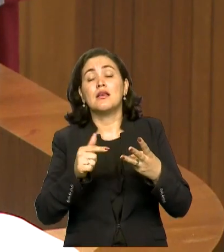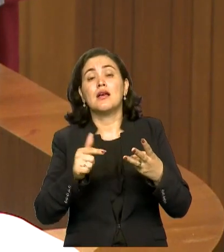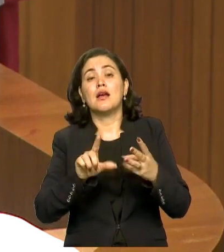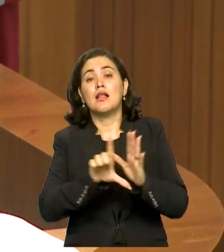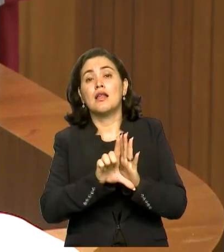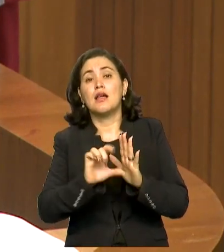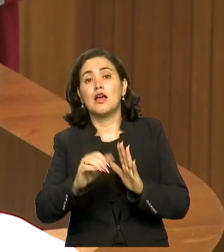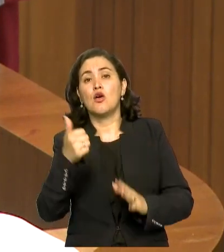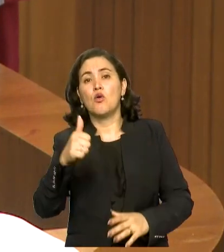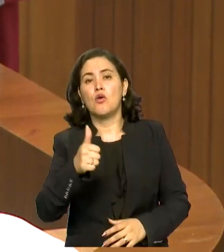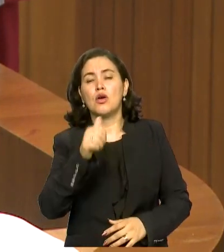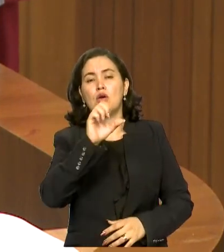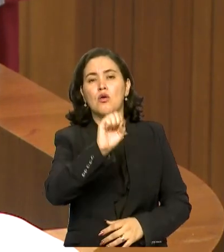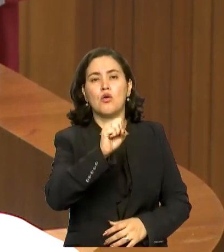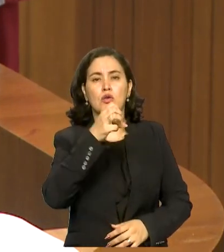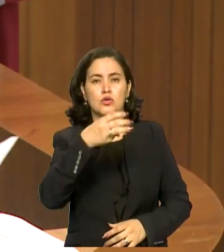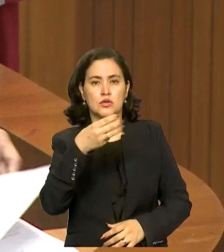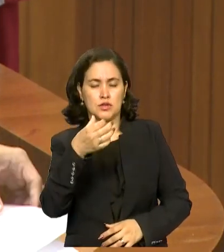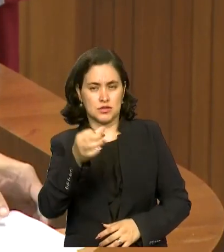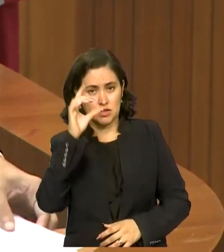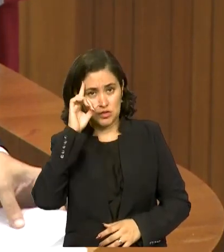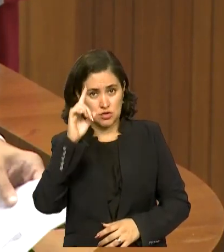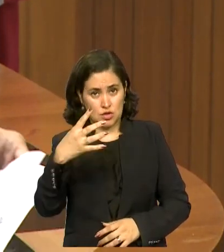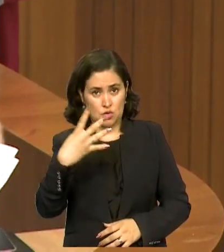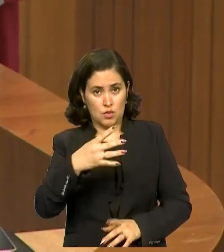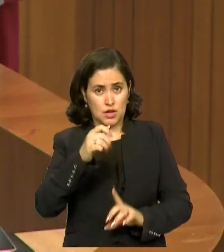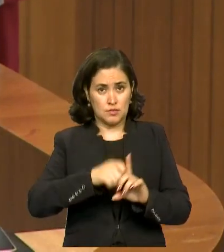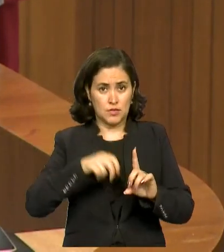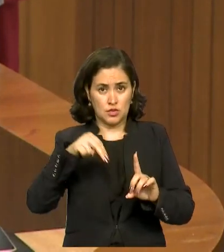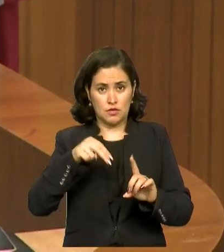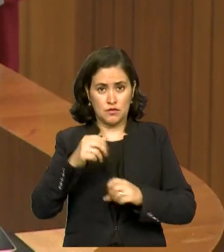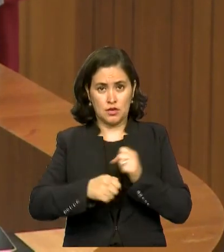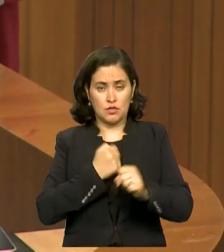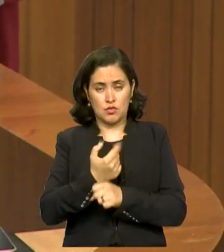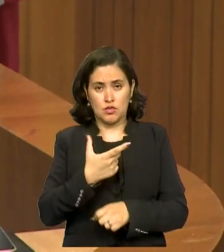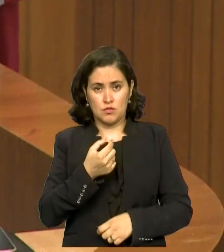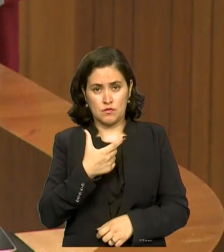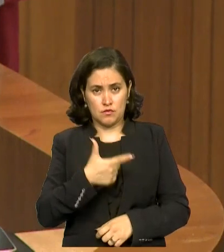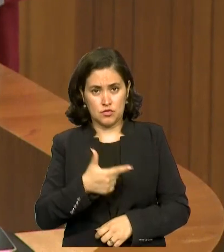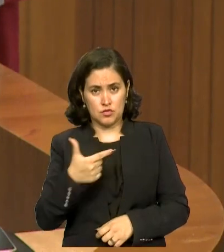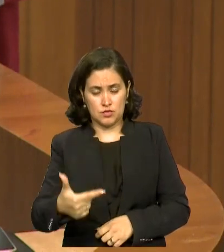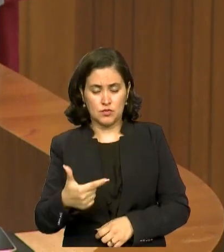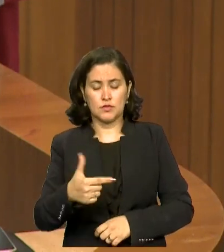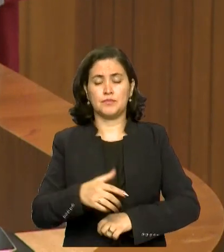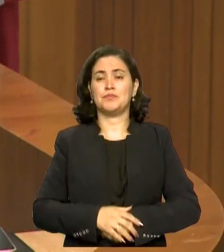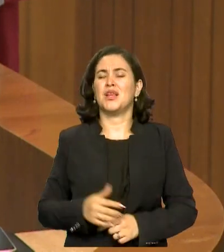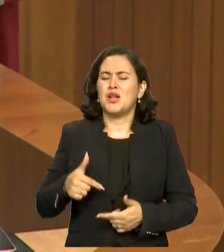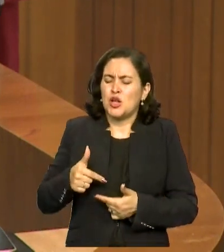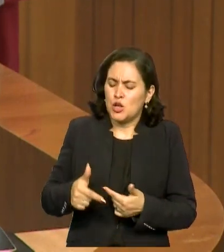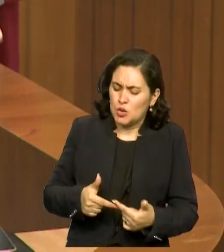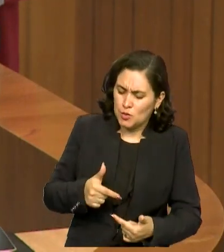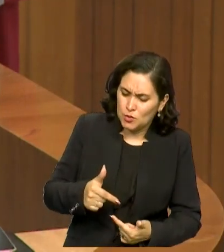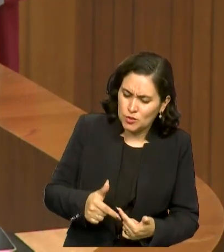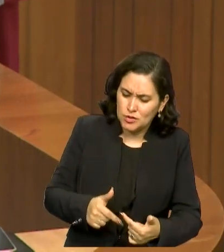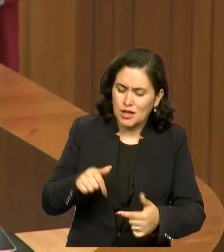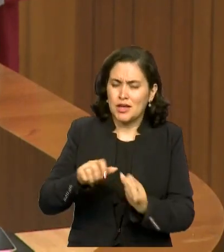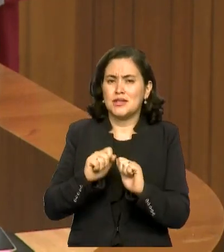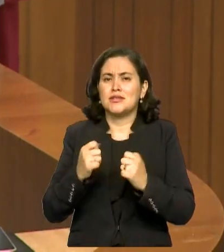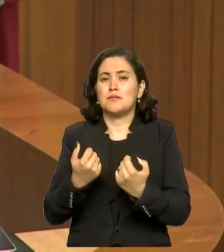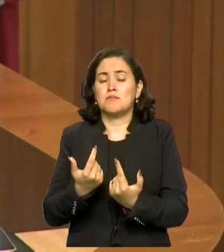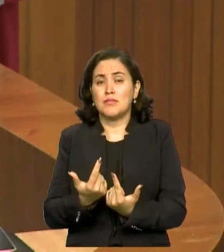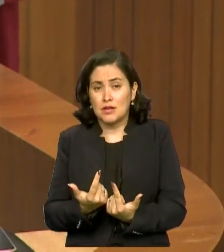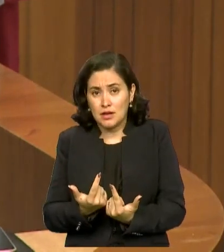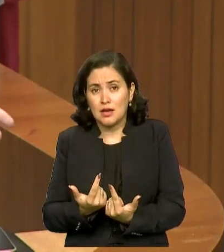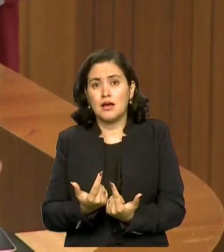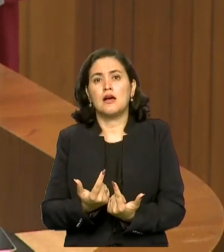11.836, de 4 de novembro de 2022. Olha, essa luta na casa, ela também tem pessoas como o